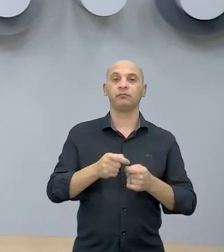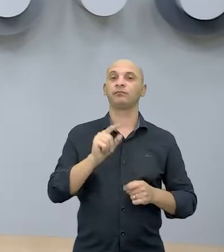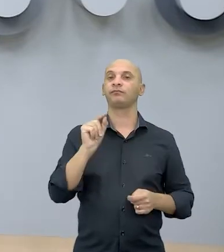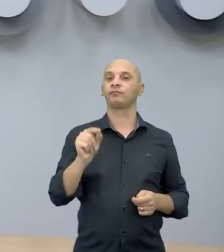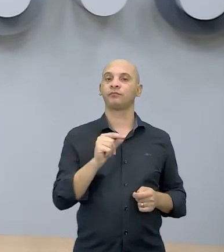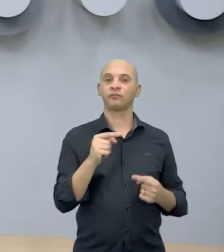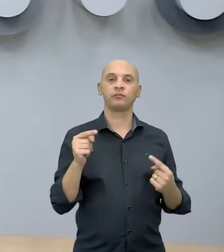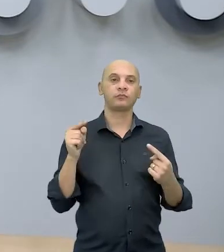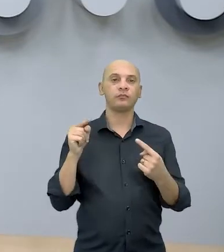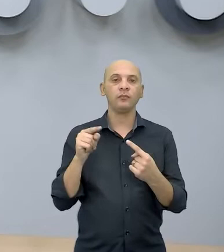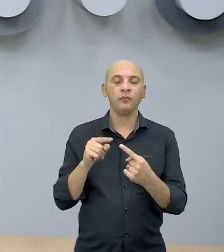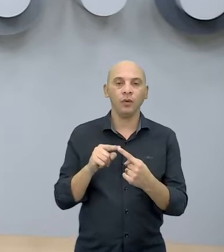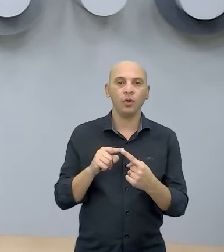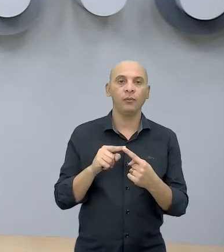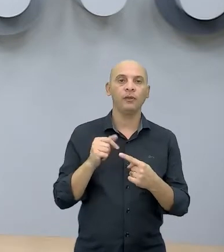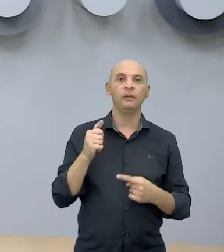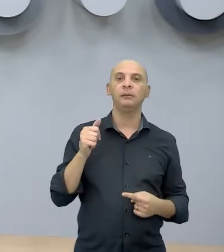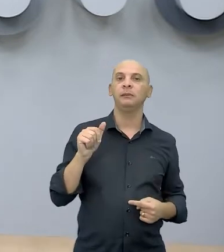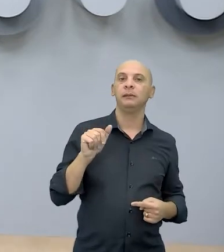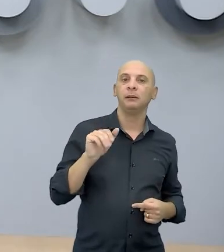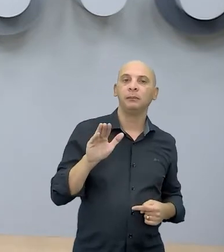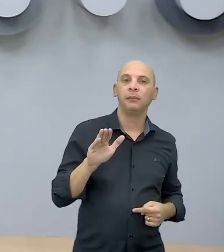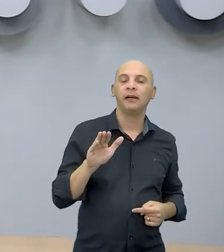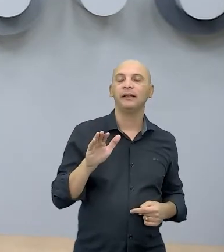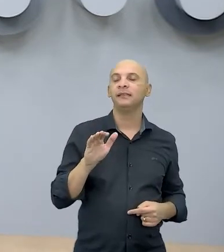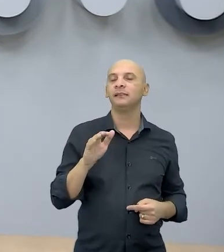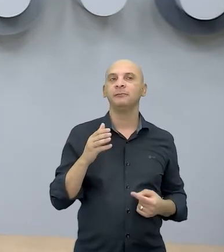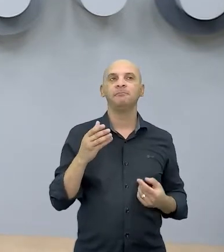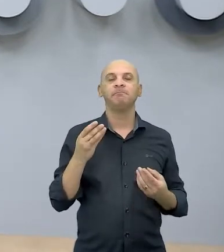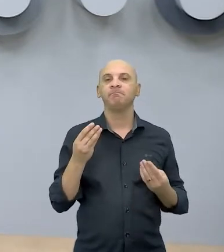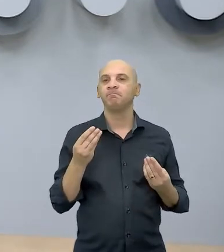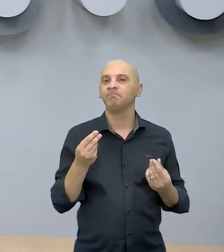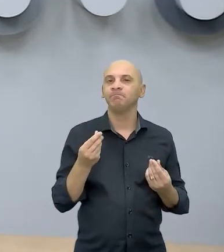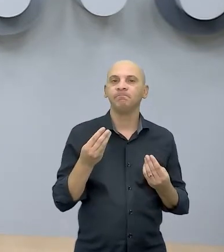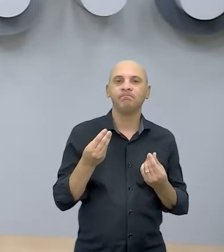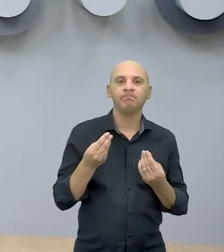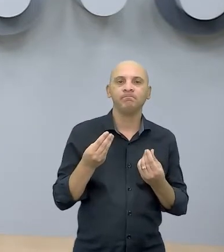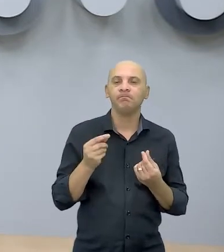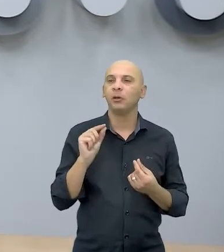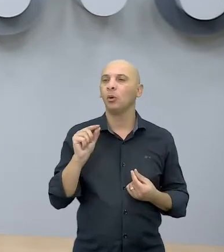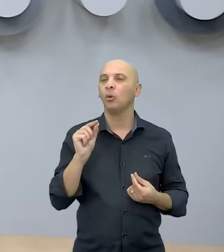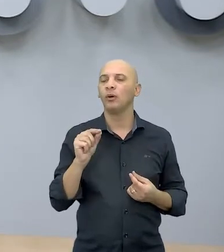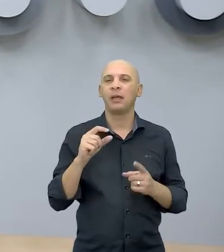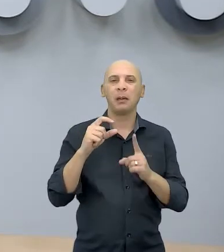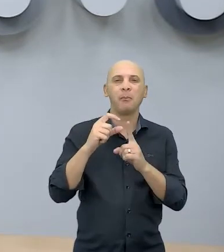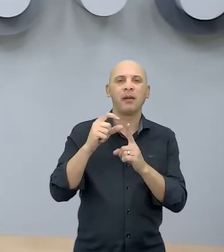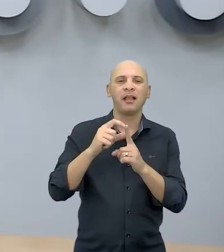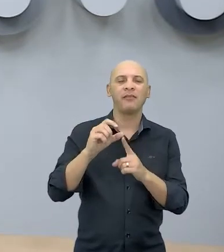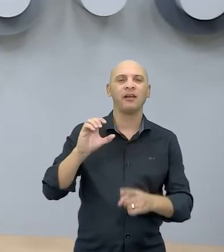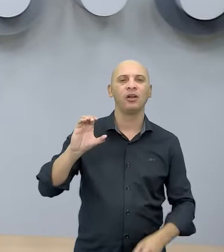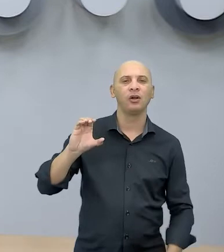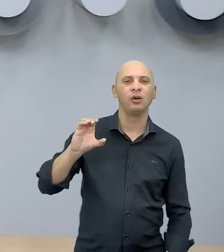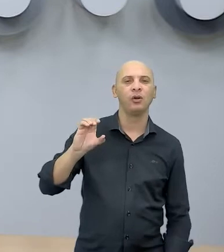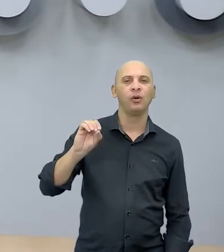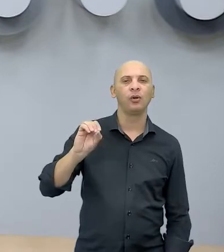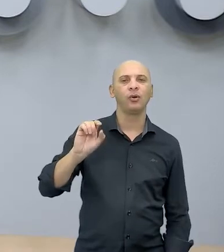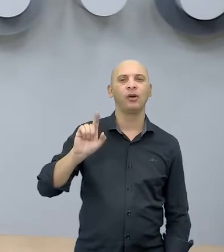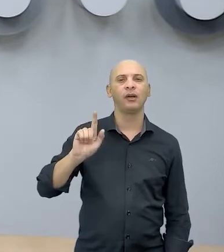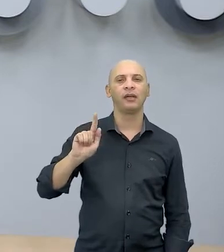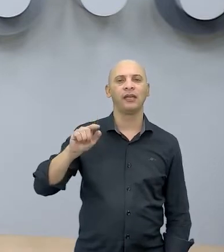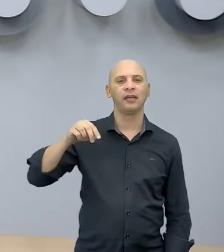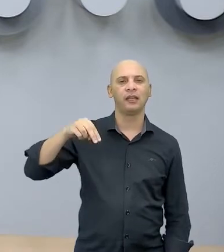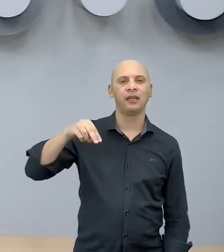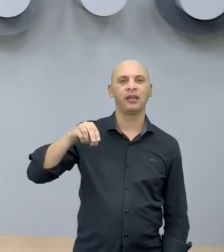se tornando cada vez mais cognoscível. Cognoscível é uma palavra um pouquinho difícil, mas que é